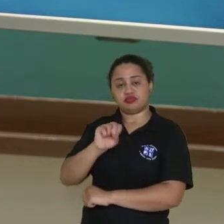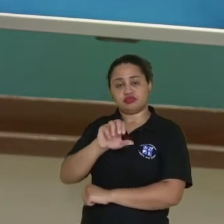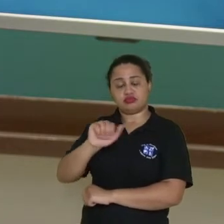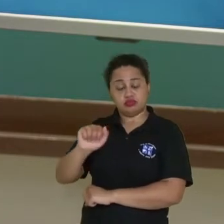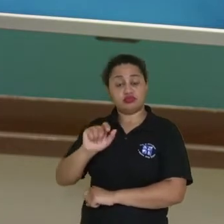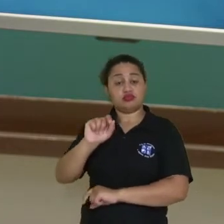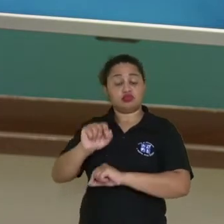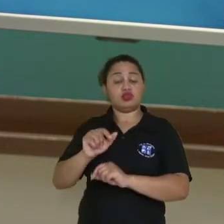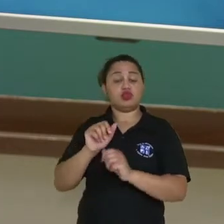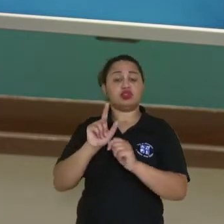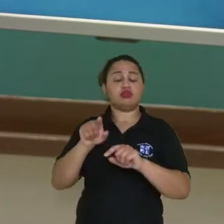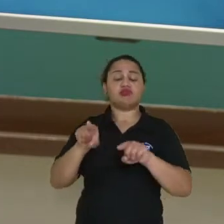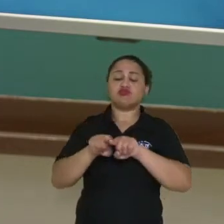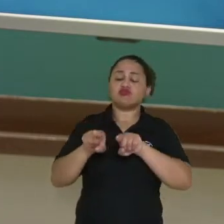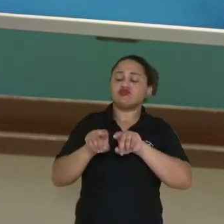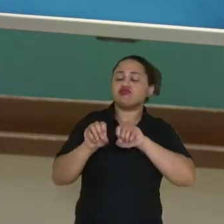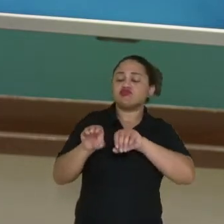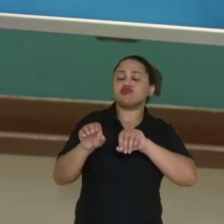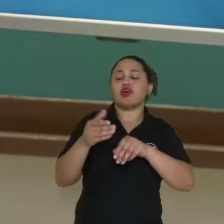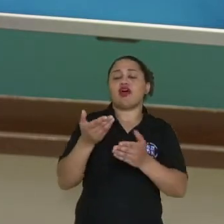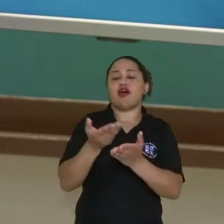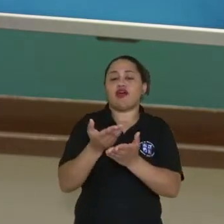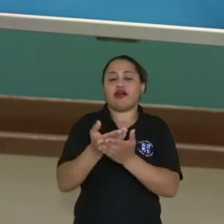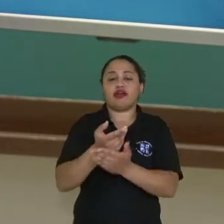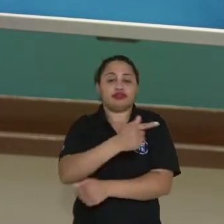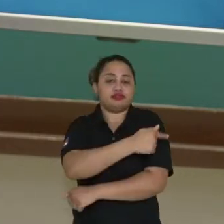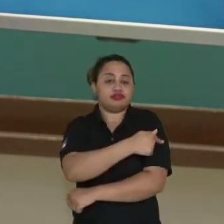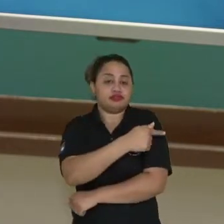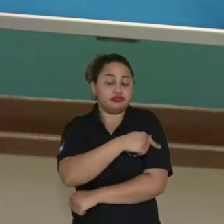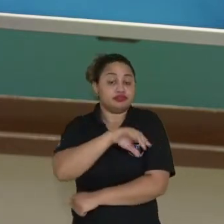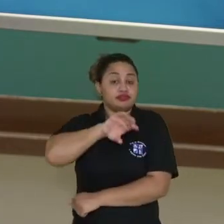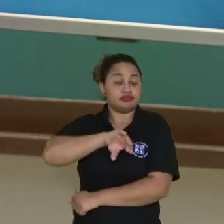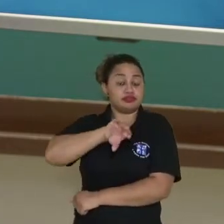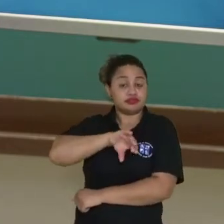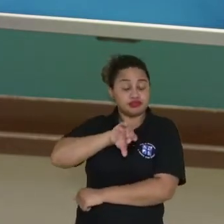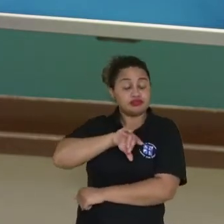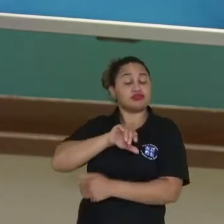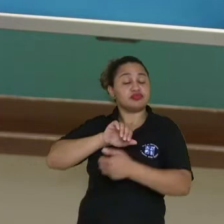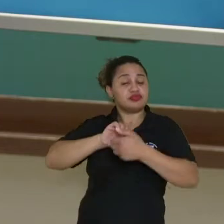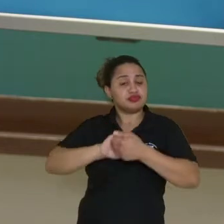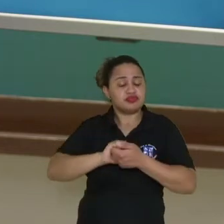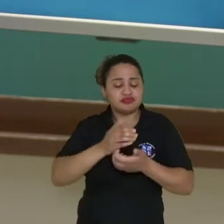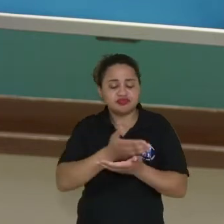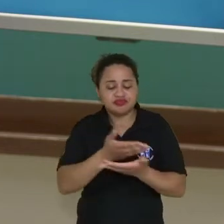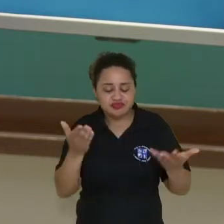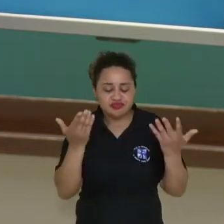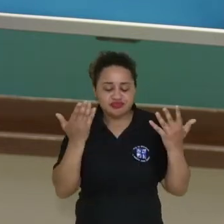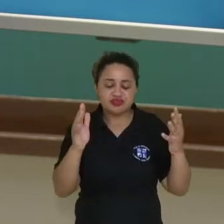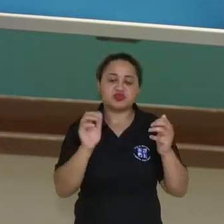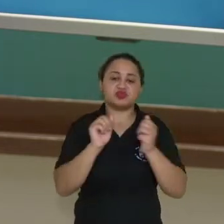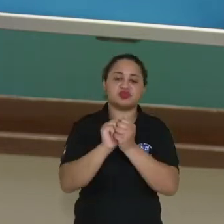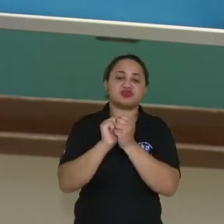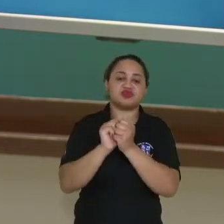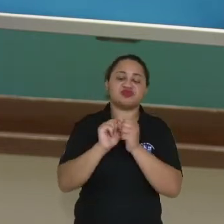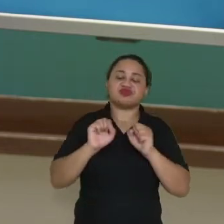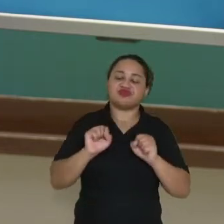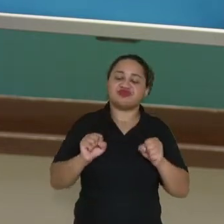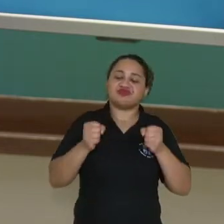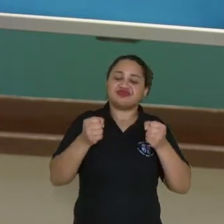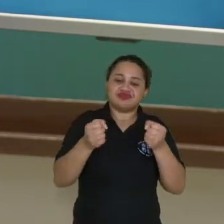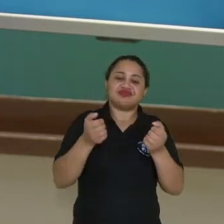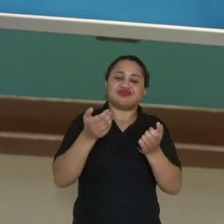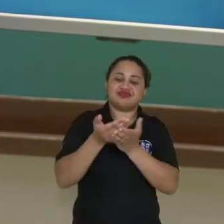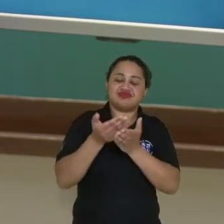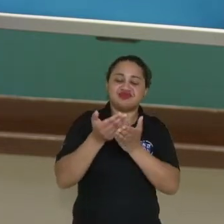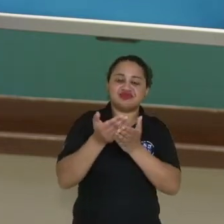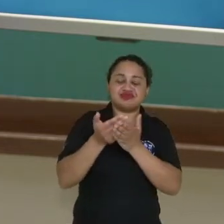Bueno, estou aqui ministrando as aulas para o 7º ano de língua portuguesa. Quero parabenizar vocês por estarem aí se dedicando,